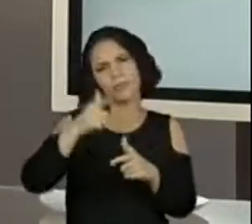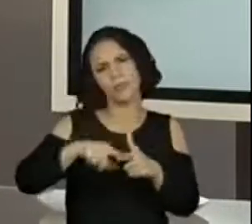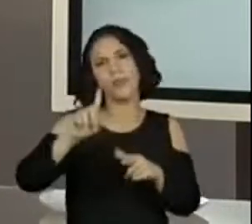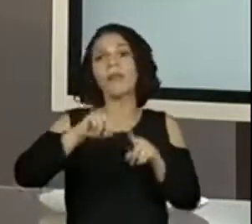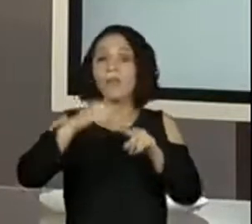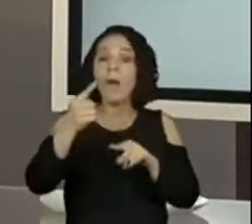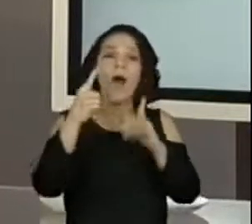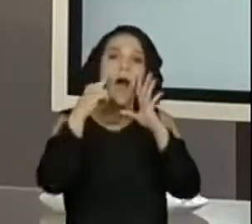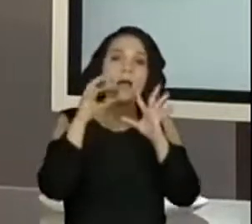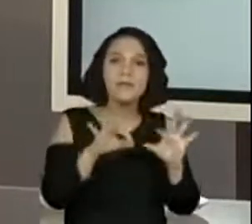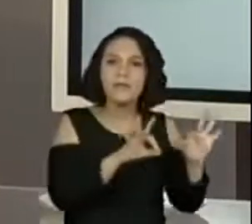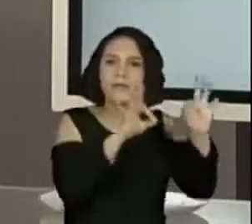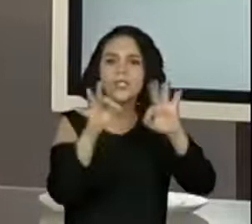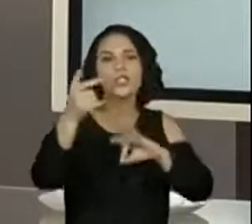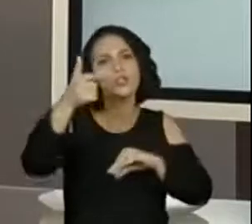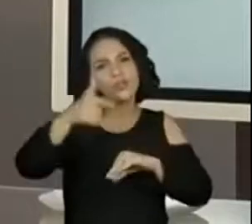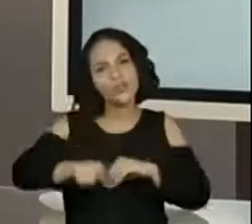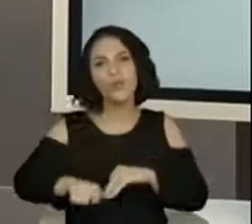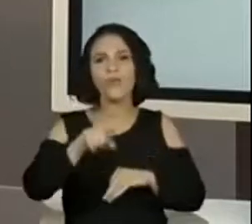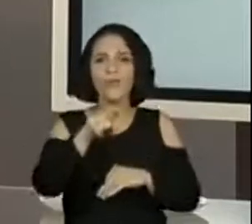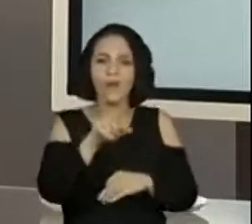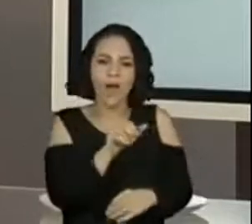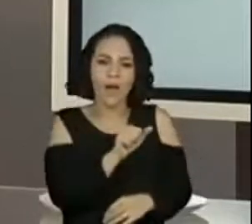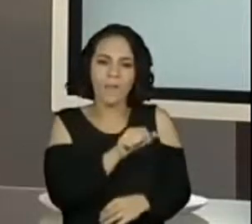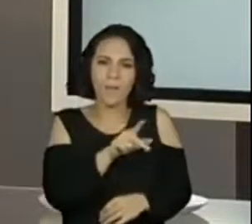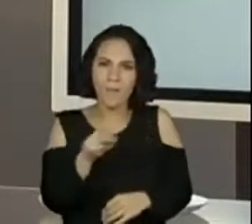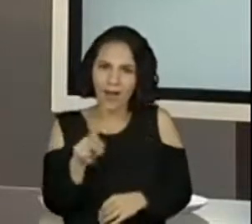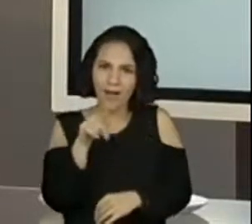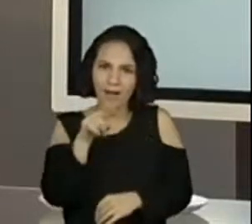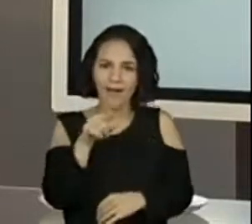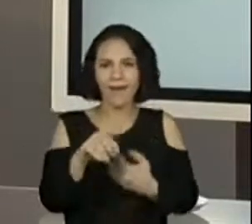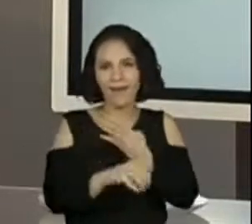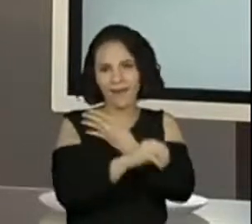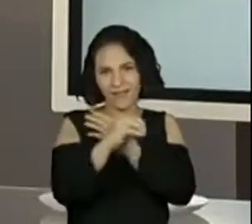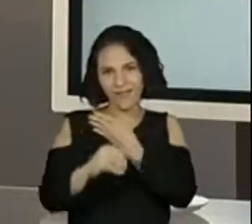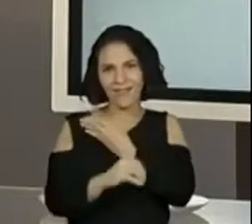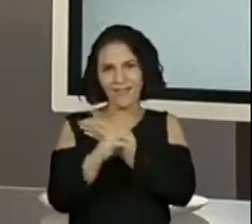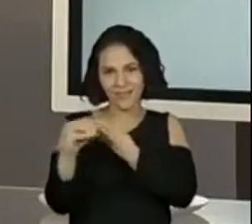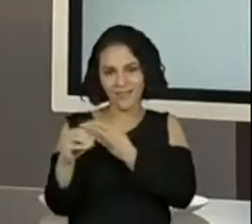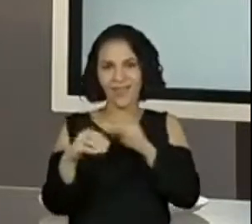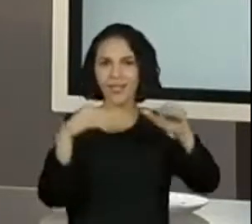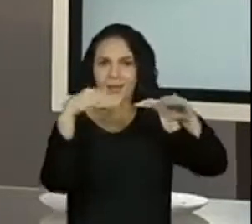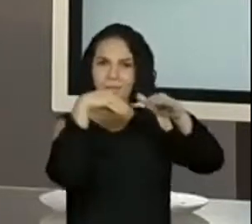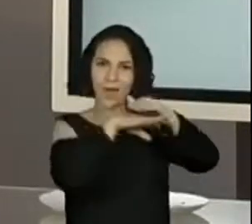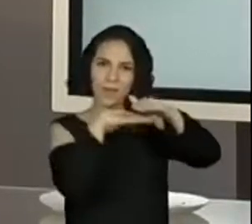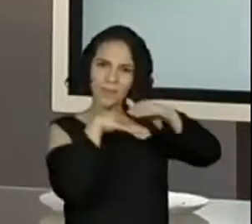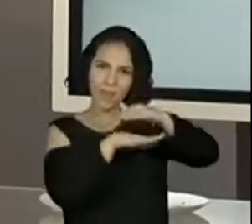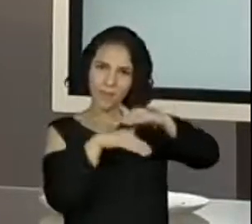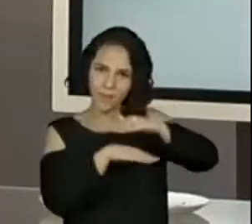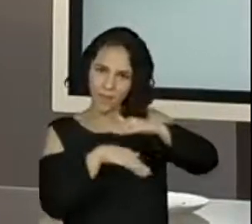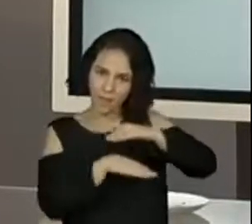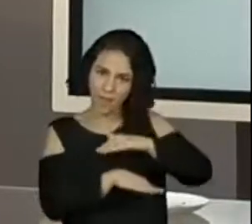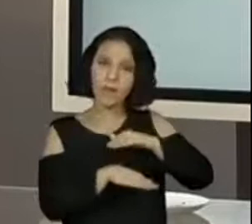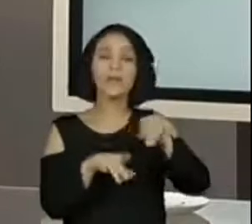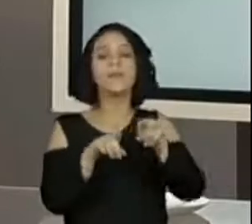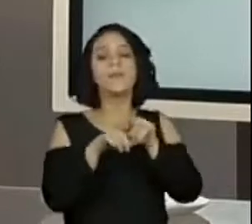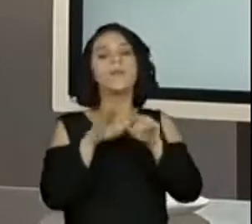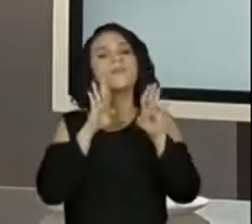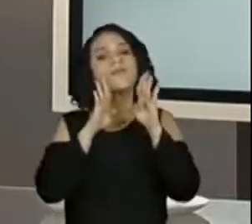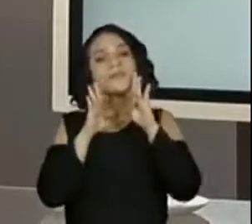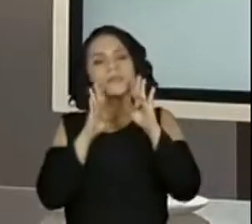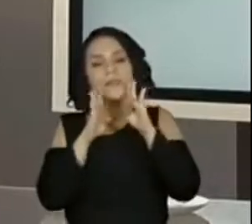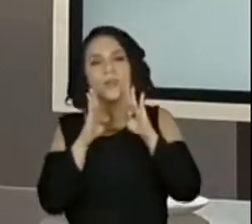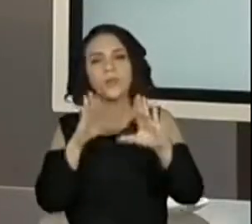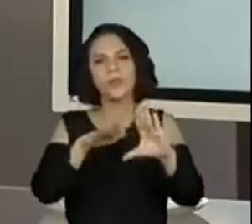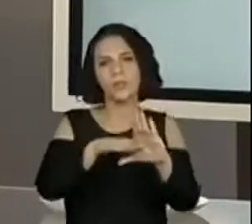Retoma a aula lá no aplicativo do Centro de Mídias, no repositório, ou no Facebook e no YouTube do Centro de Mídias, tá